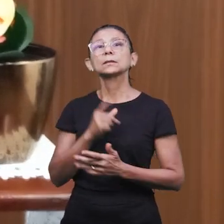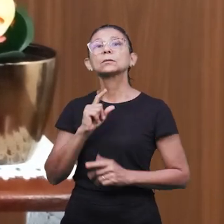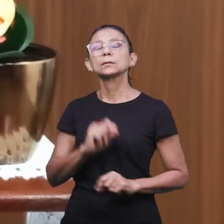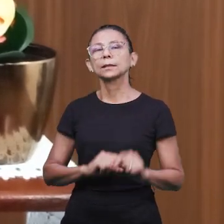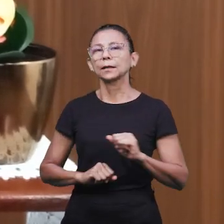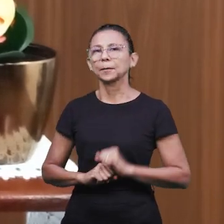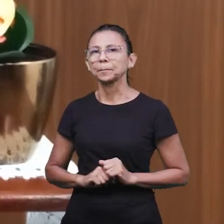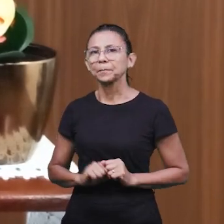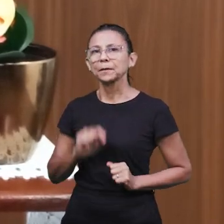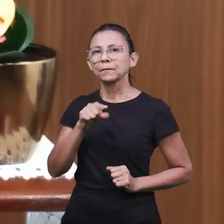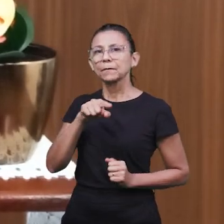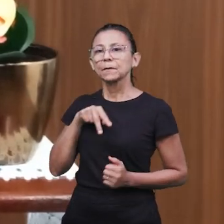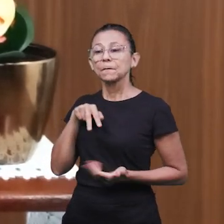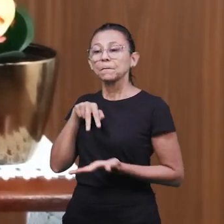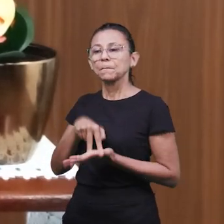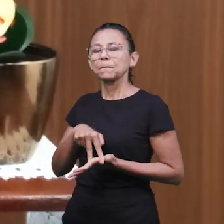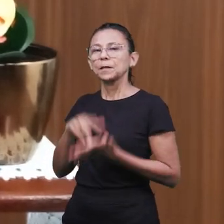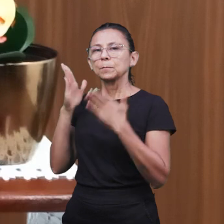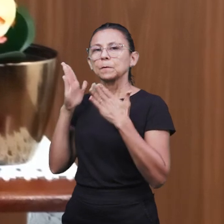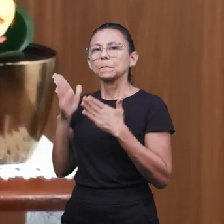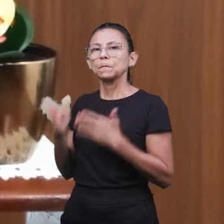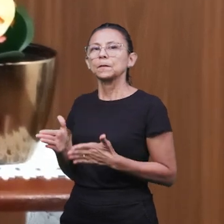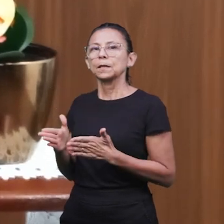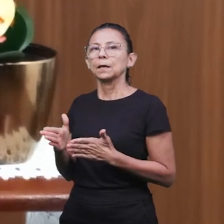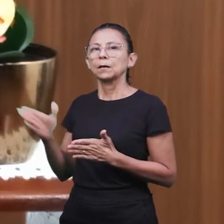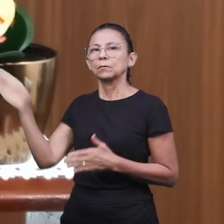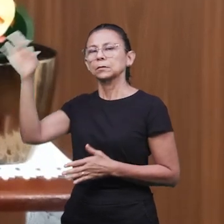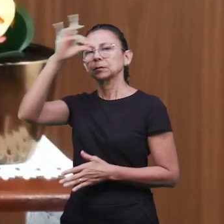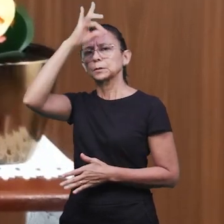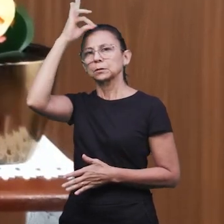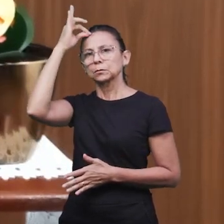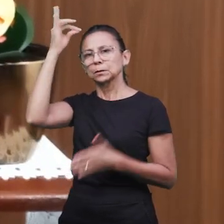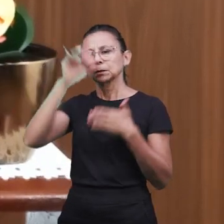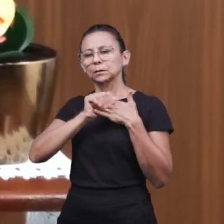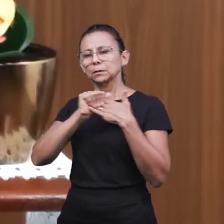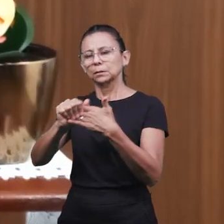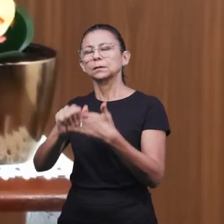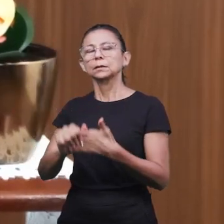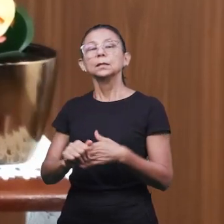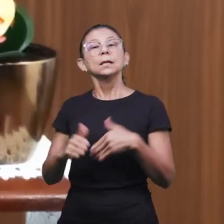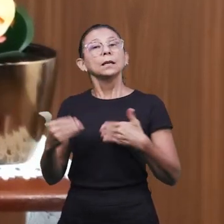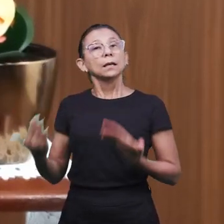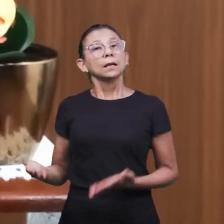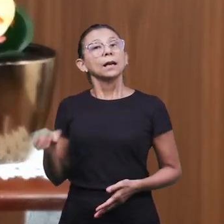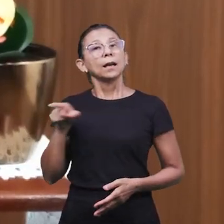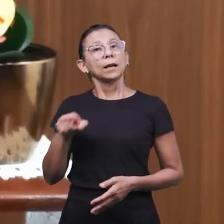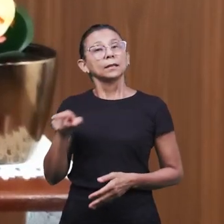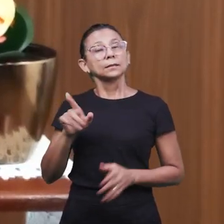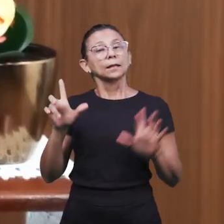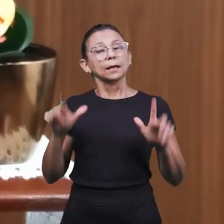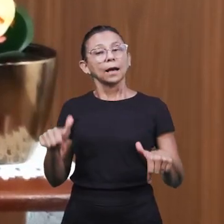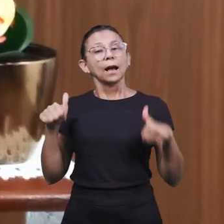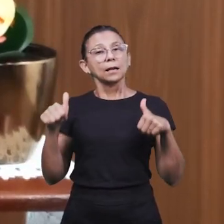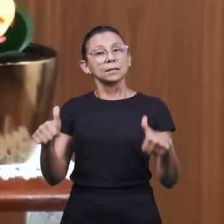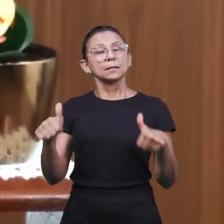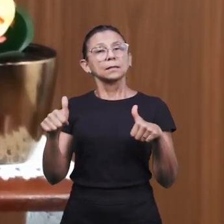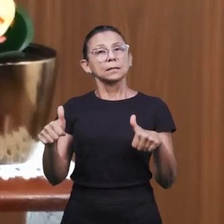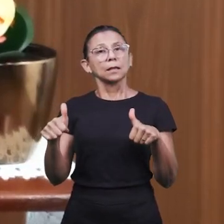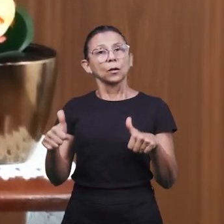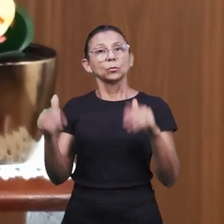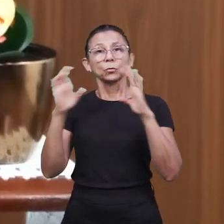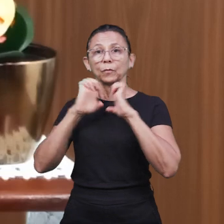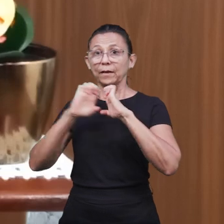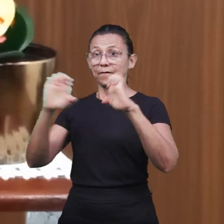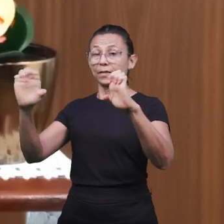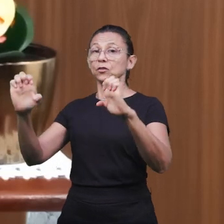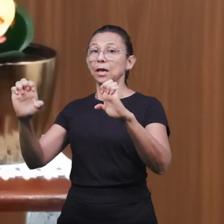acontece? Você se mantém fiel ao governo do Espírito Santo. Esta é a ação do